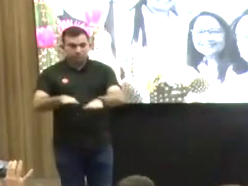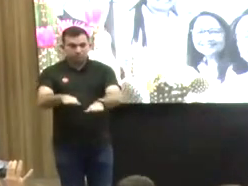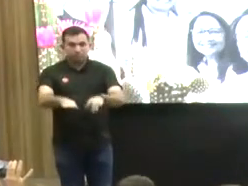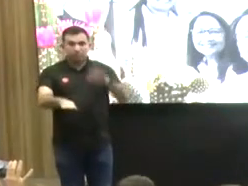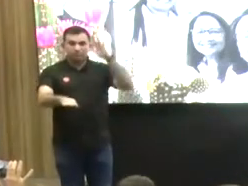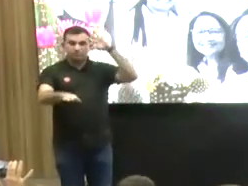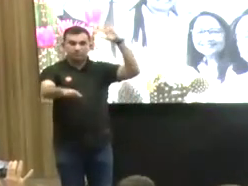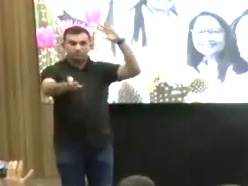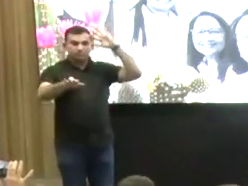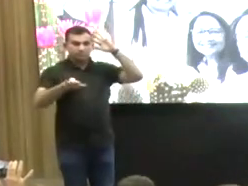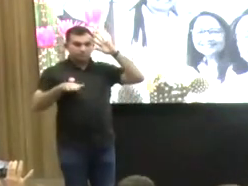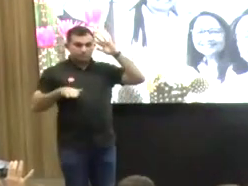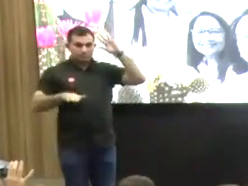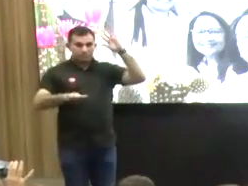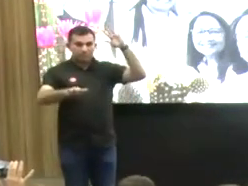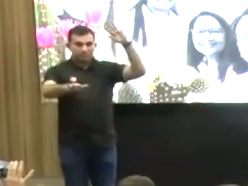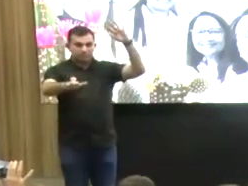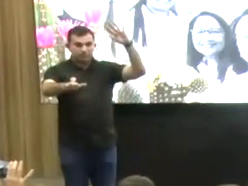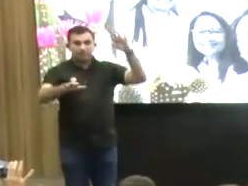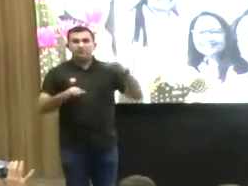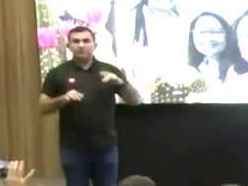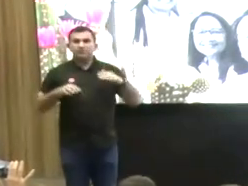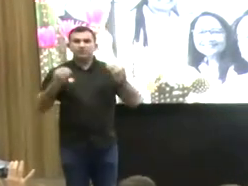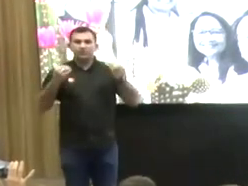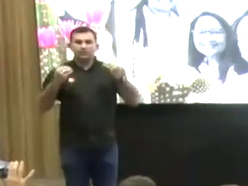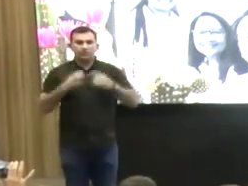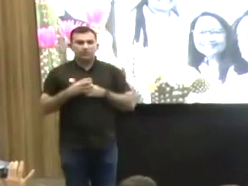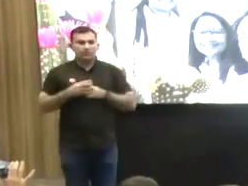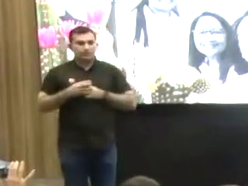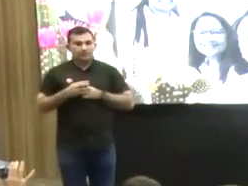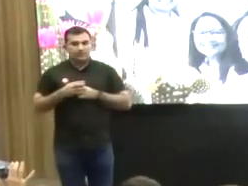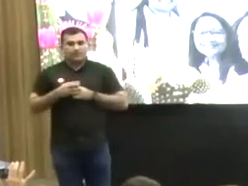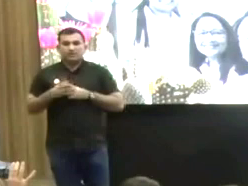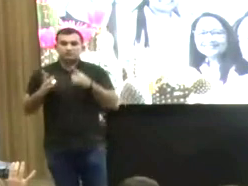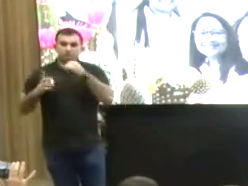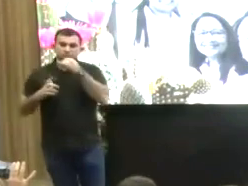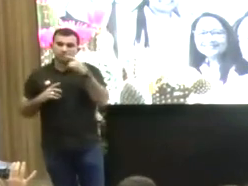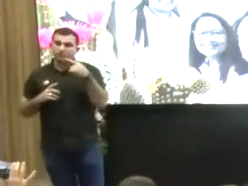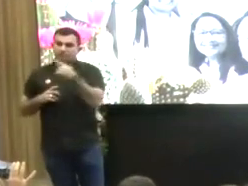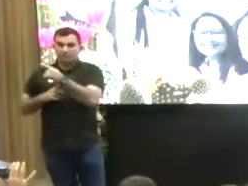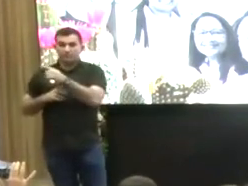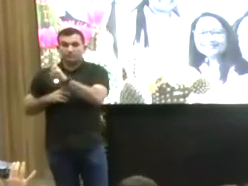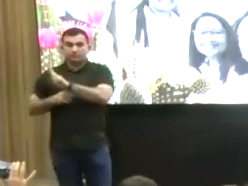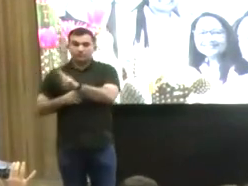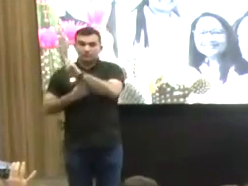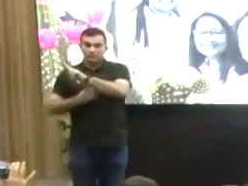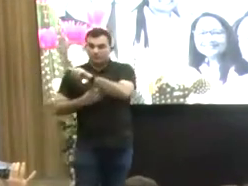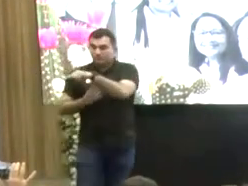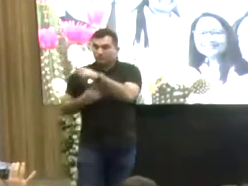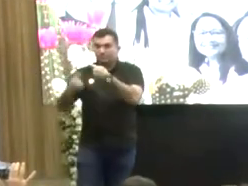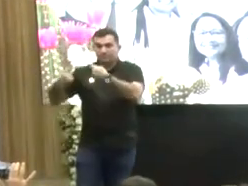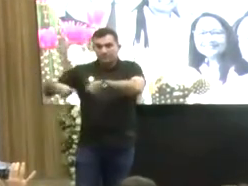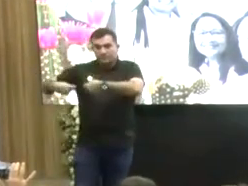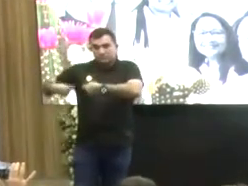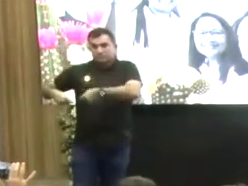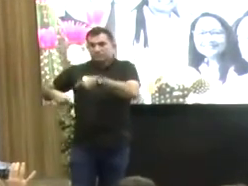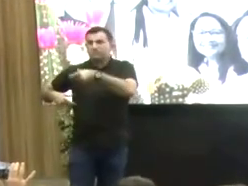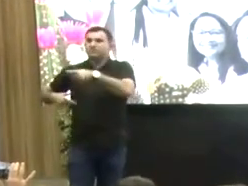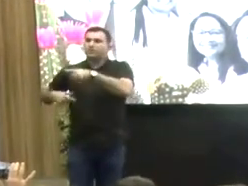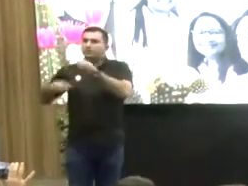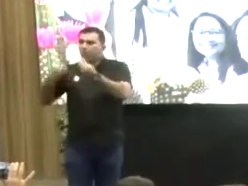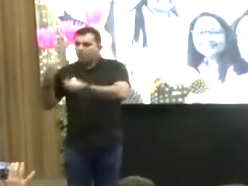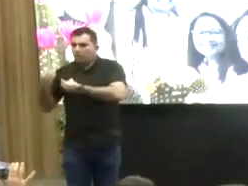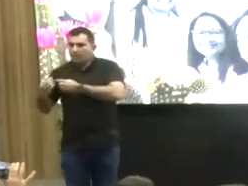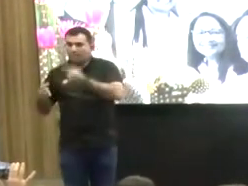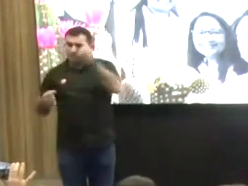Entende? Então a academia precisa trabalhar com a concretude da existência. E essa é uma crítica que, como professor da universidade, eu faço à